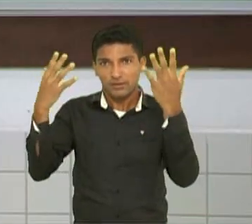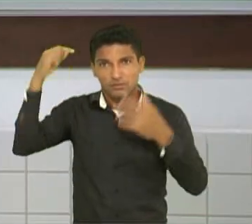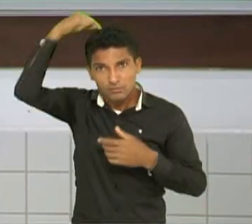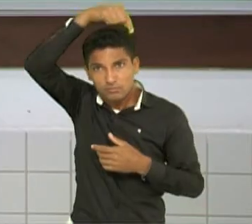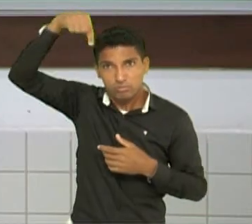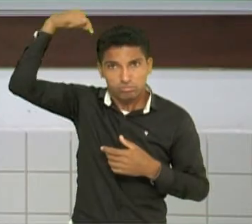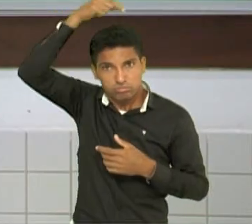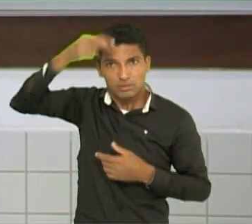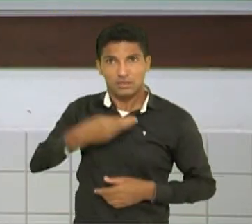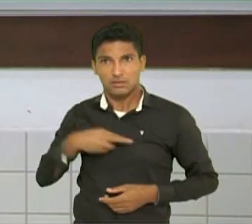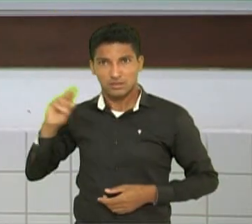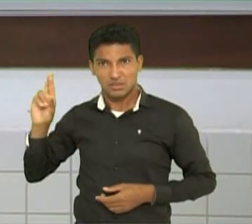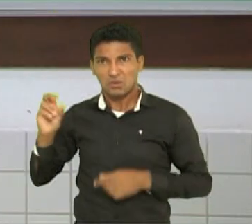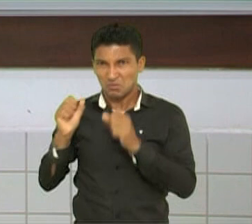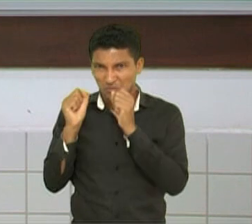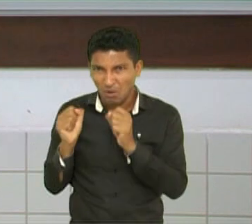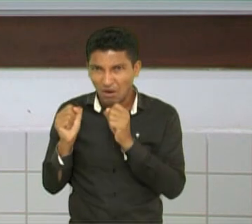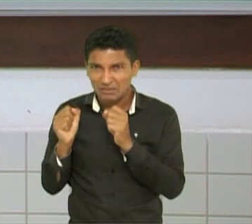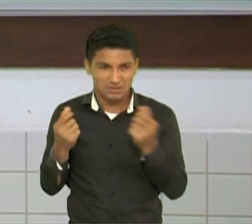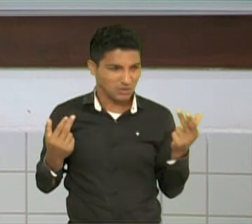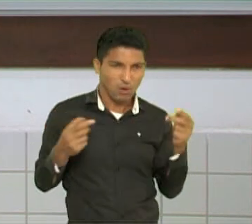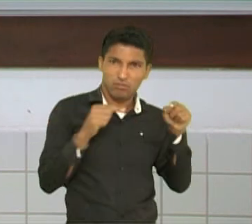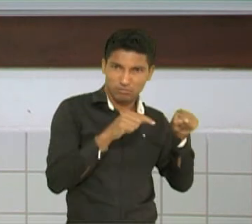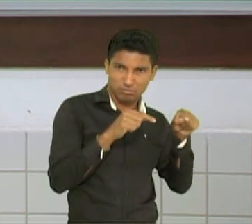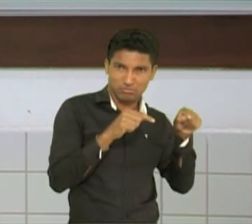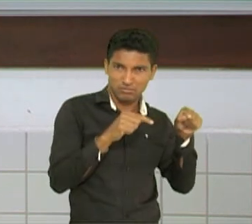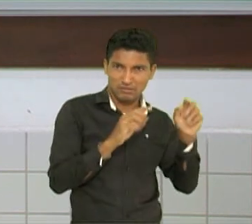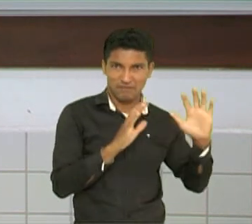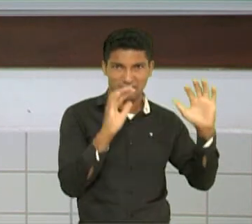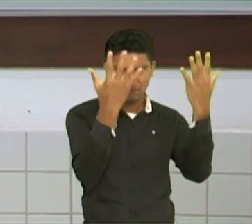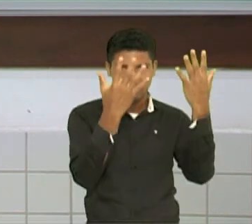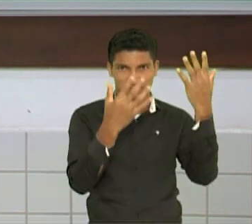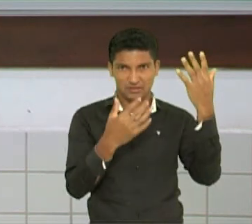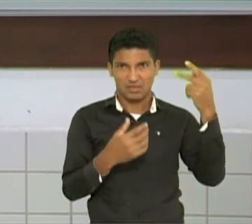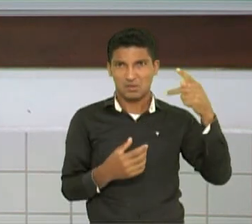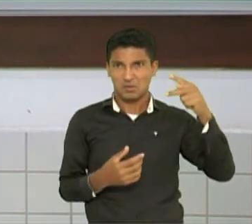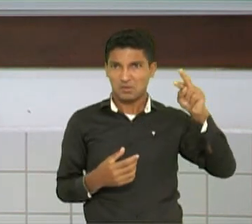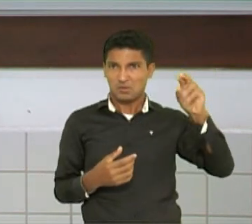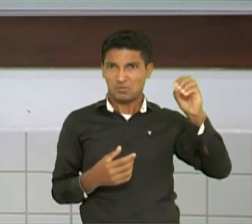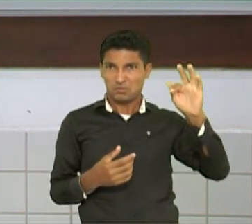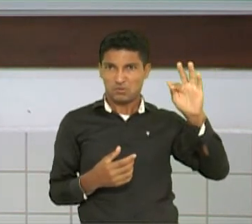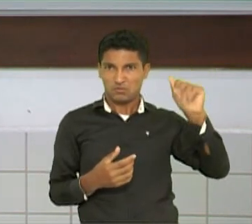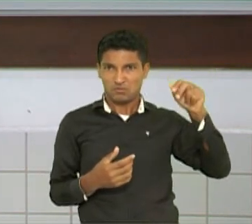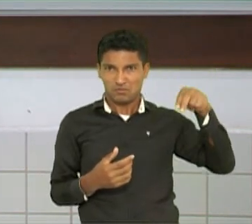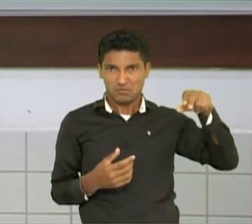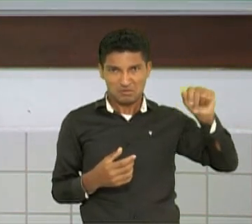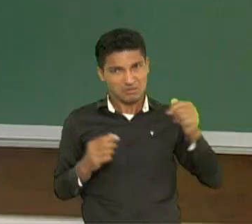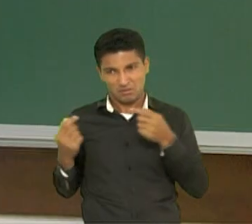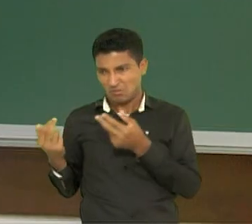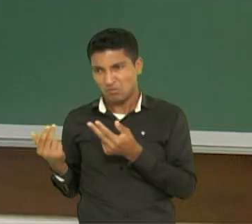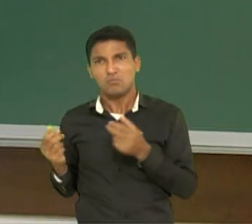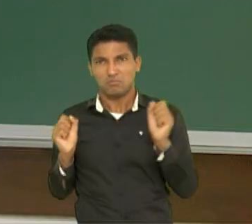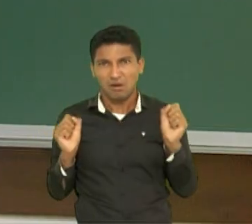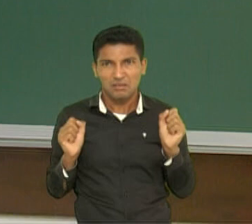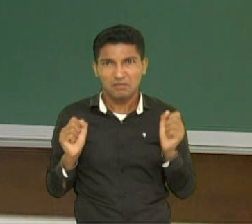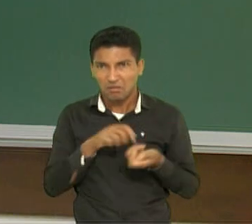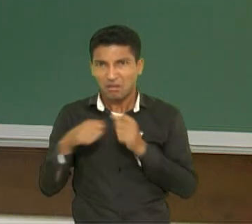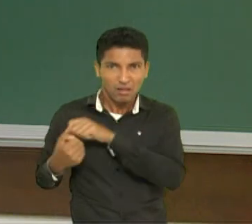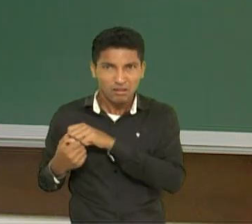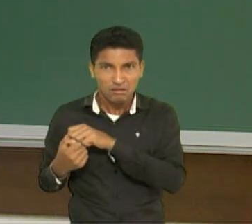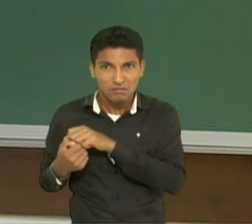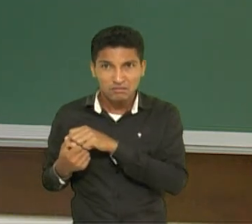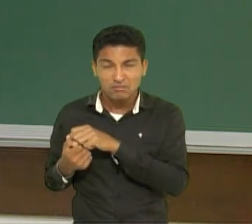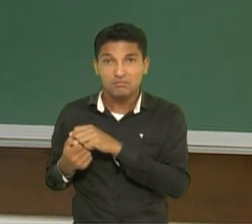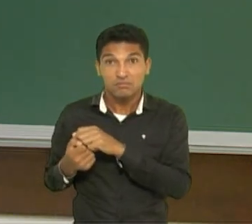gente começar a nossa aula botando a cabeça para funcionar. Bem, agora nós vamos fazer